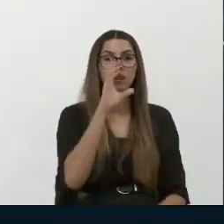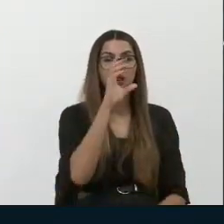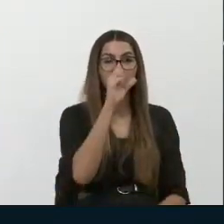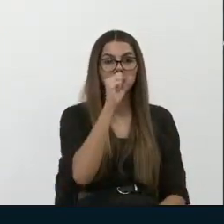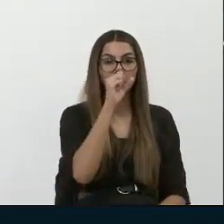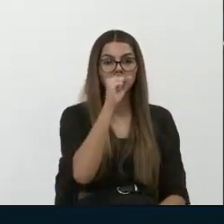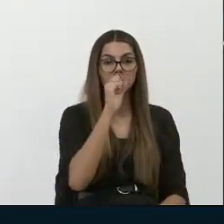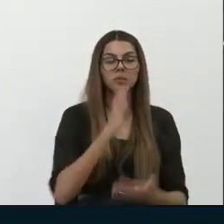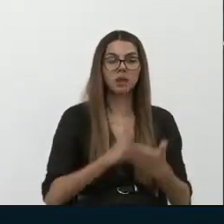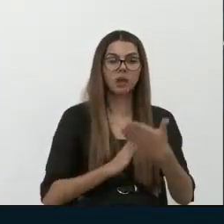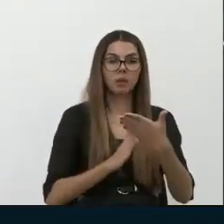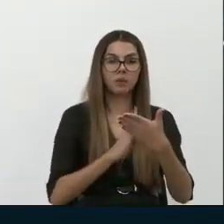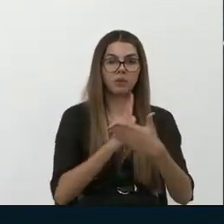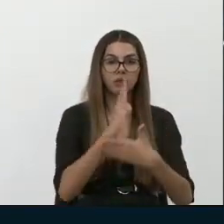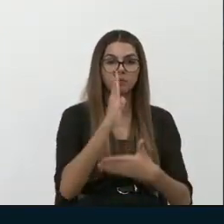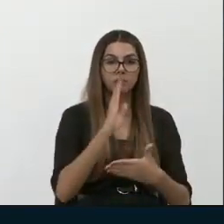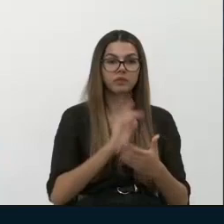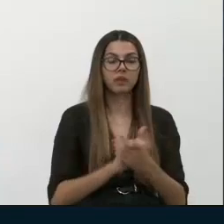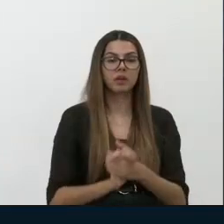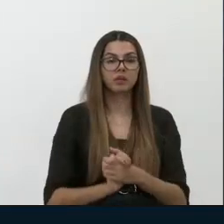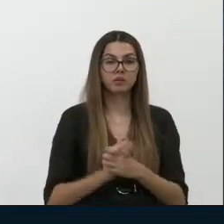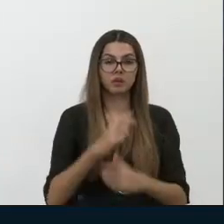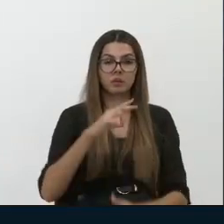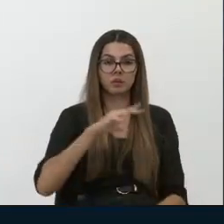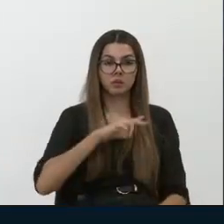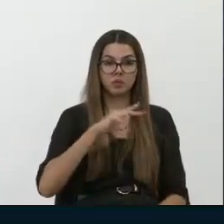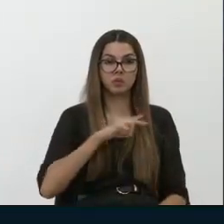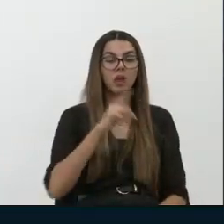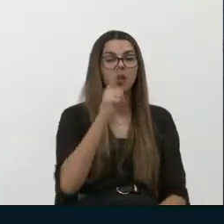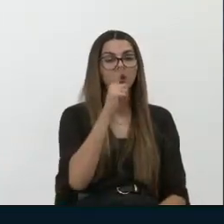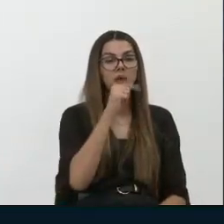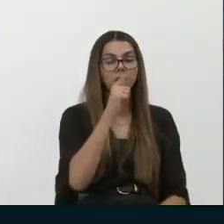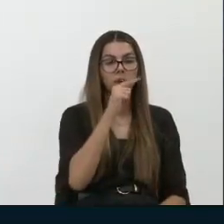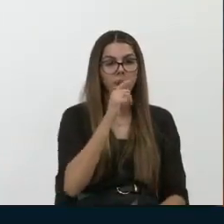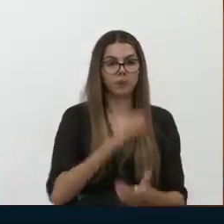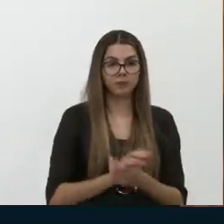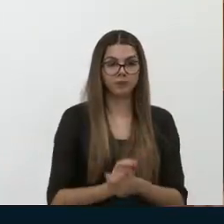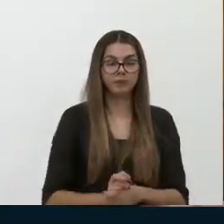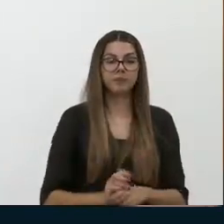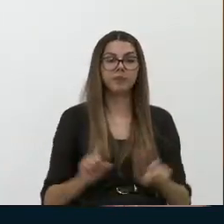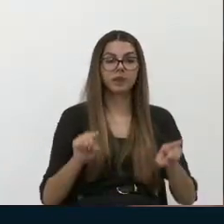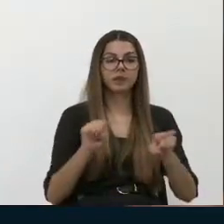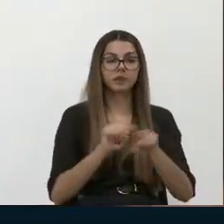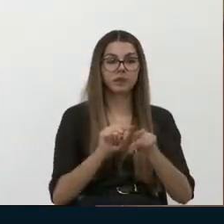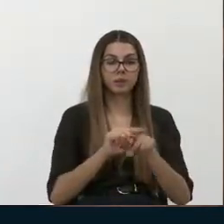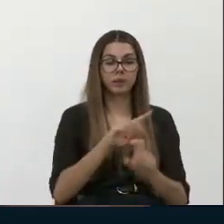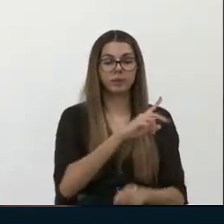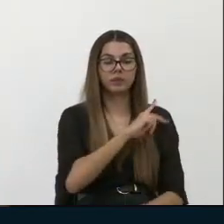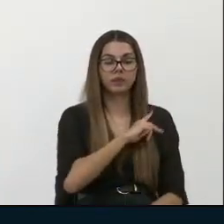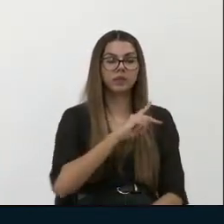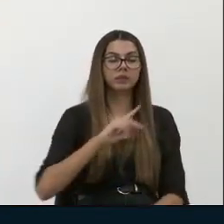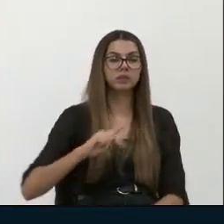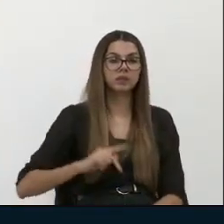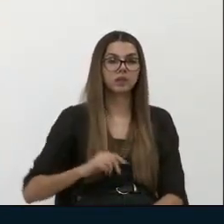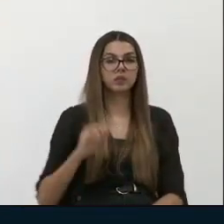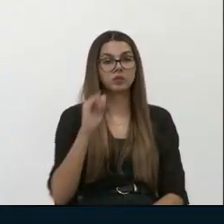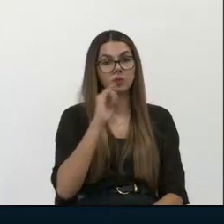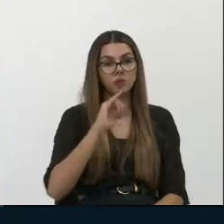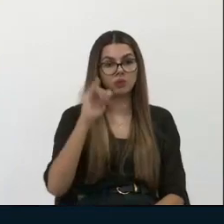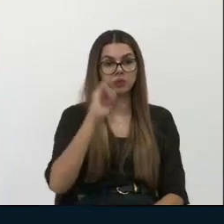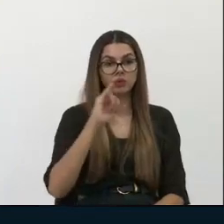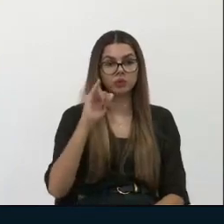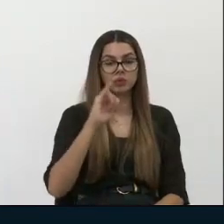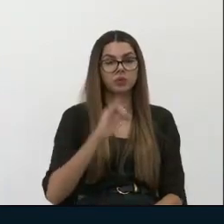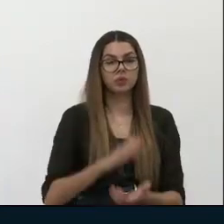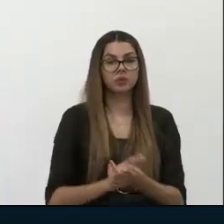foi aprovada a adesão do município à privatização da Sabesp. Além disso, no dia de hoje, o presidente da Câmara anunciou uma campanha